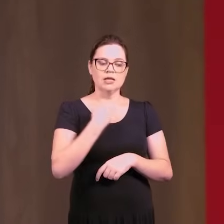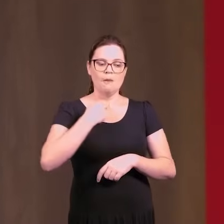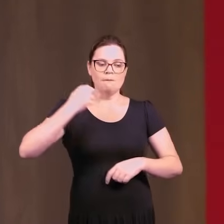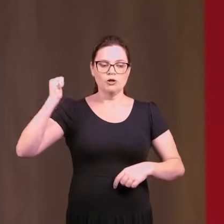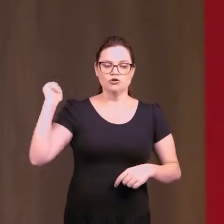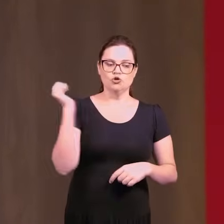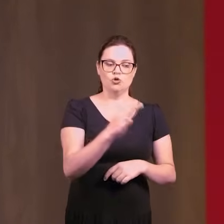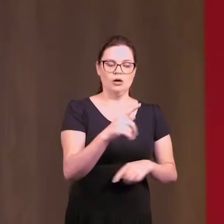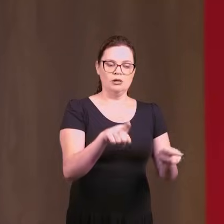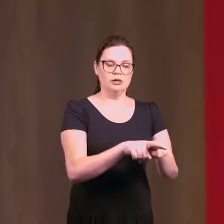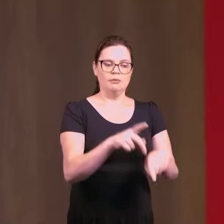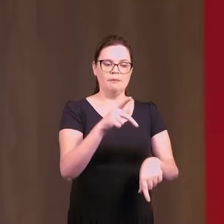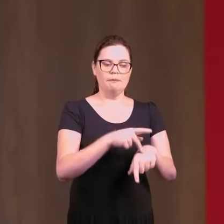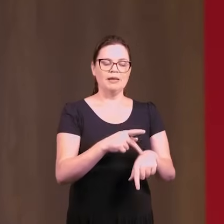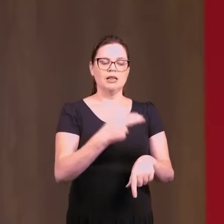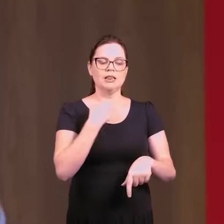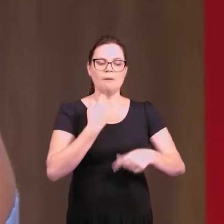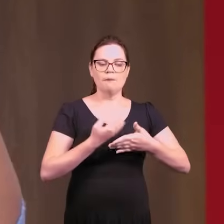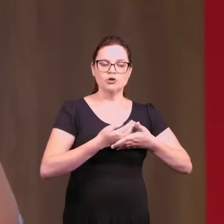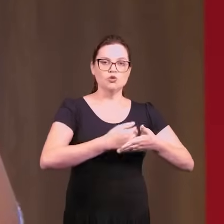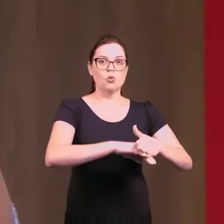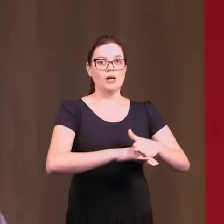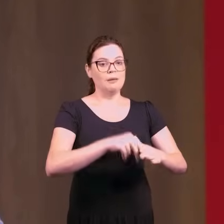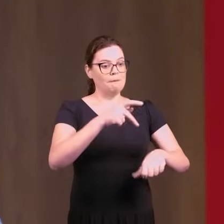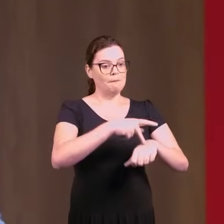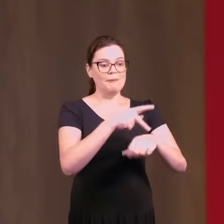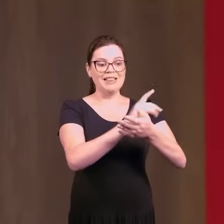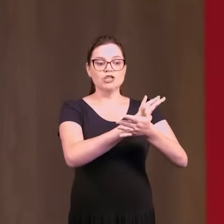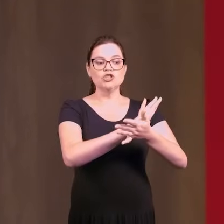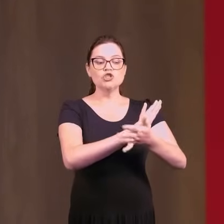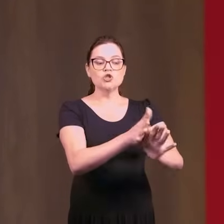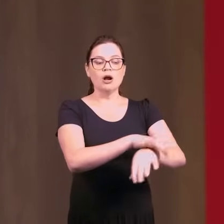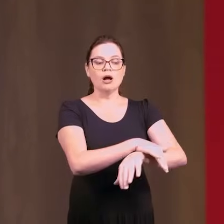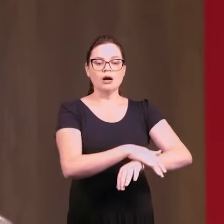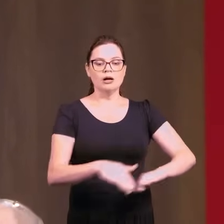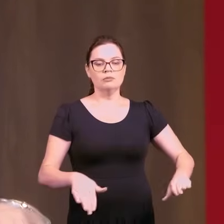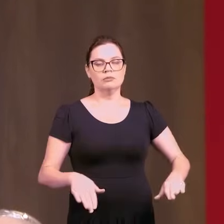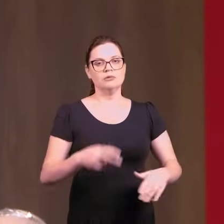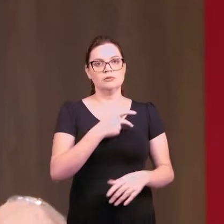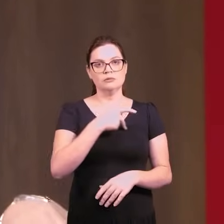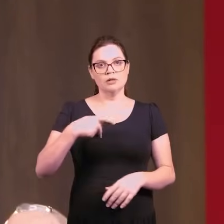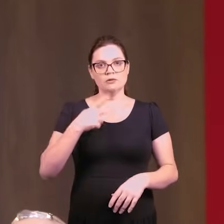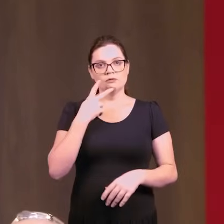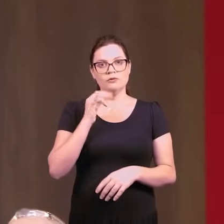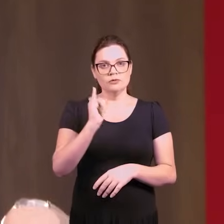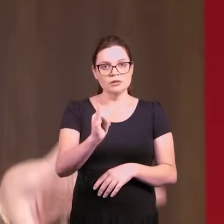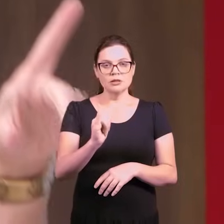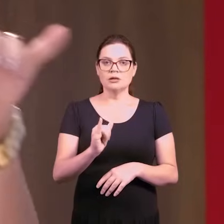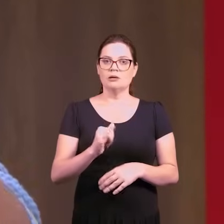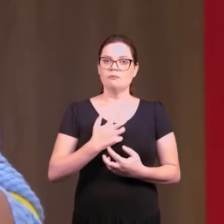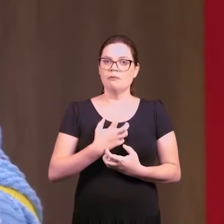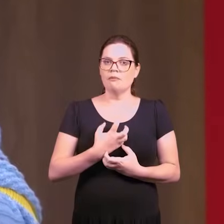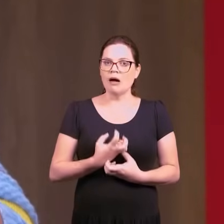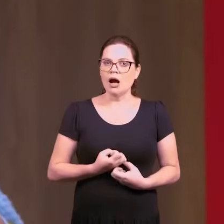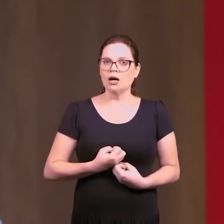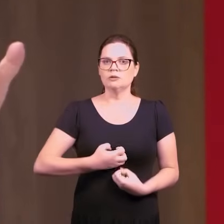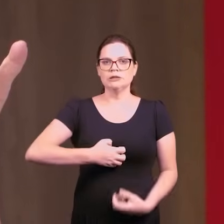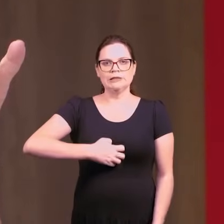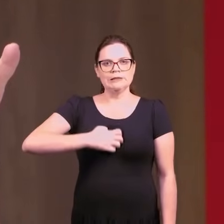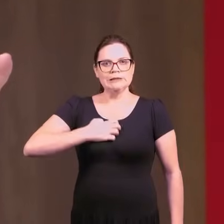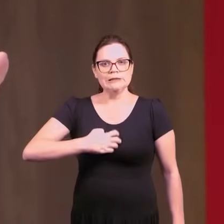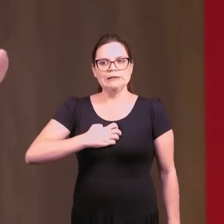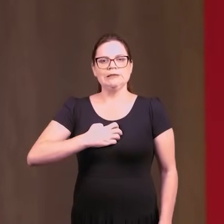não guarda, a gente destrói. E aí o pastor falou para ela assim, olha, mágoa, rancor e ira, a